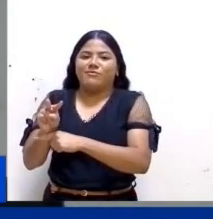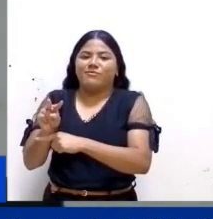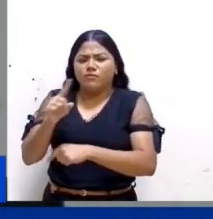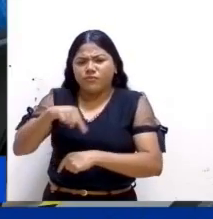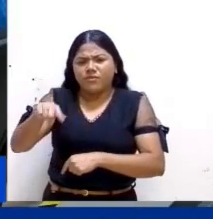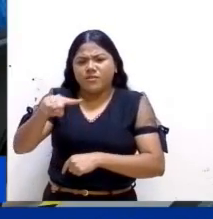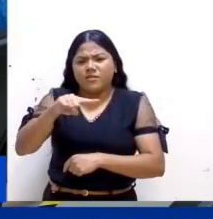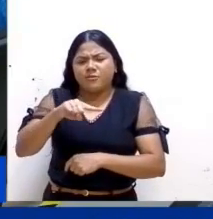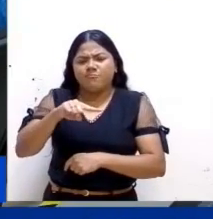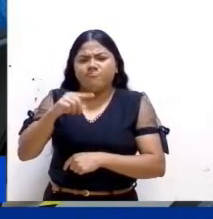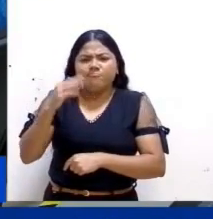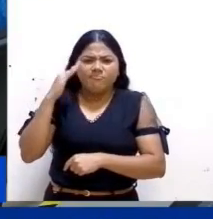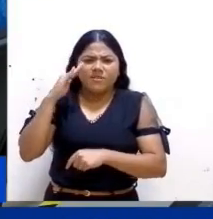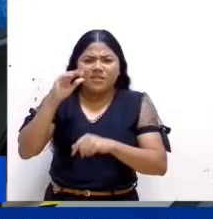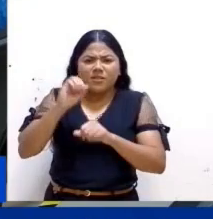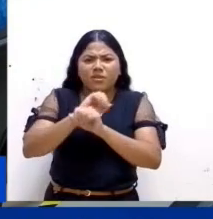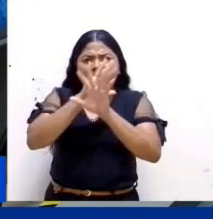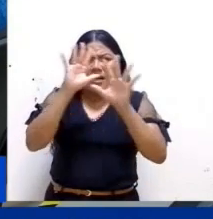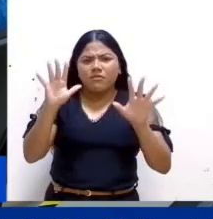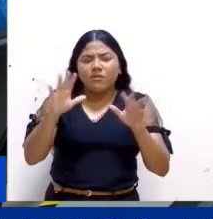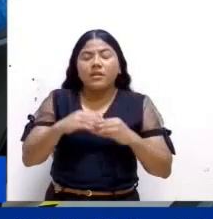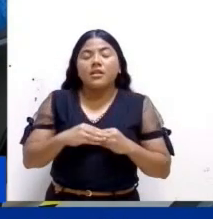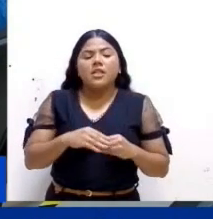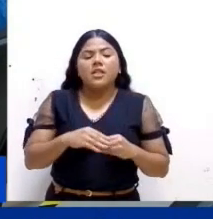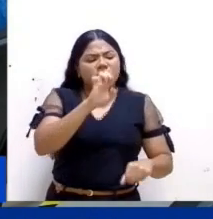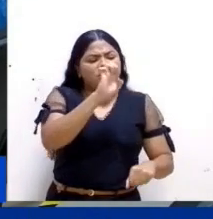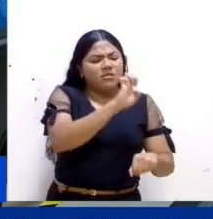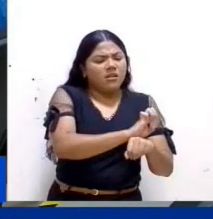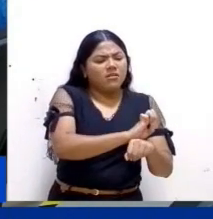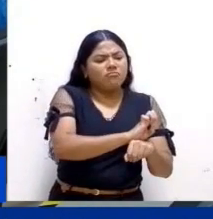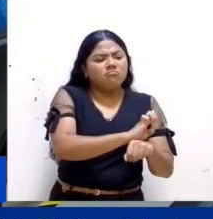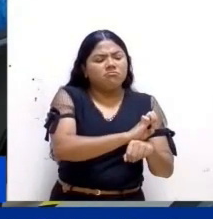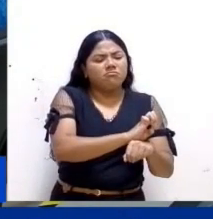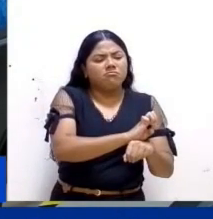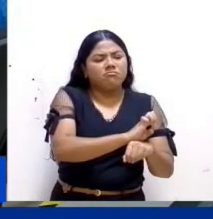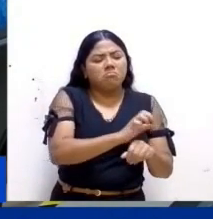entender o porquê que o Estado, o direito,